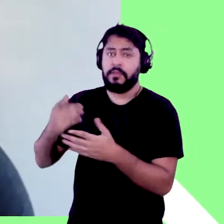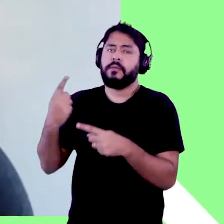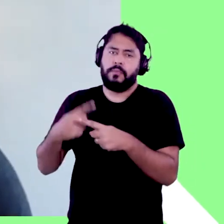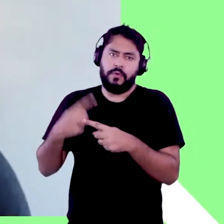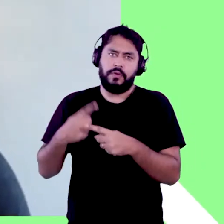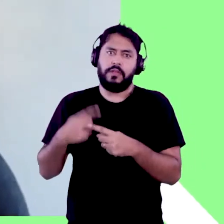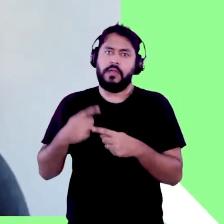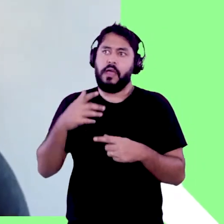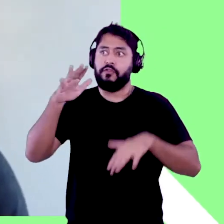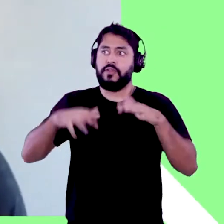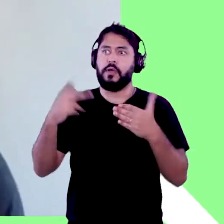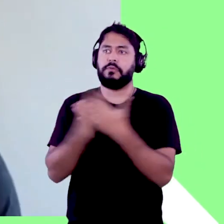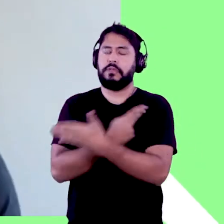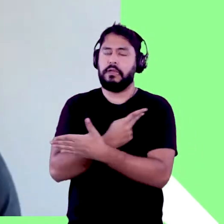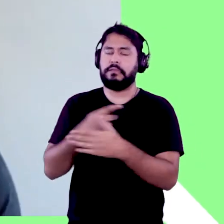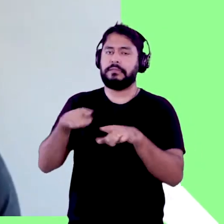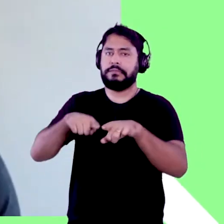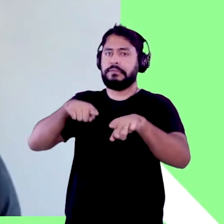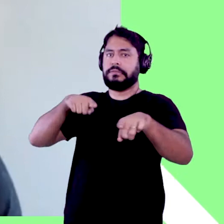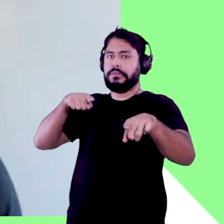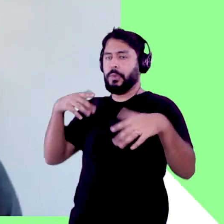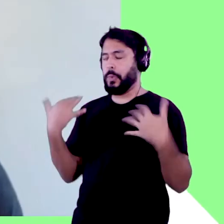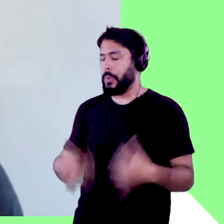comunicação, vamos trabalhar as nossas